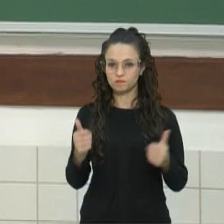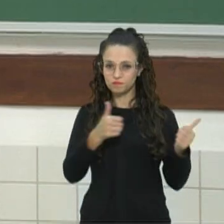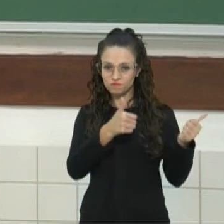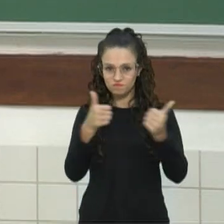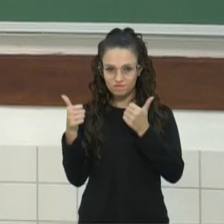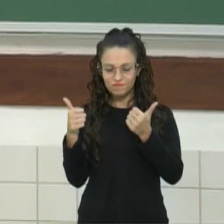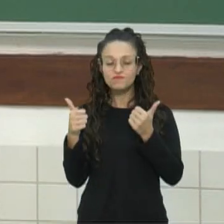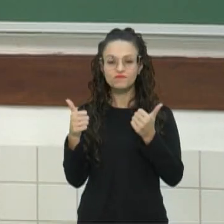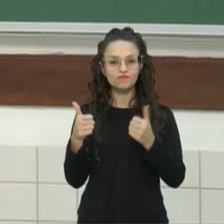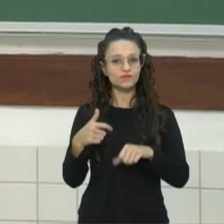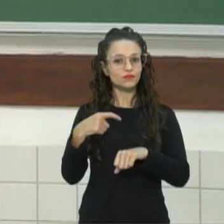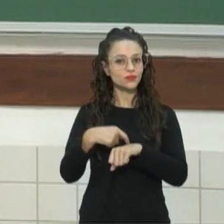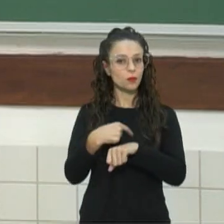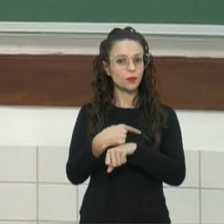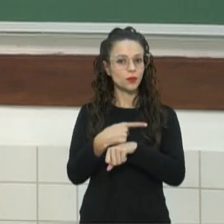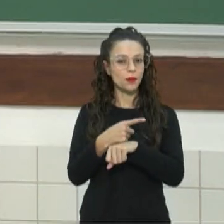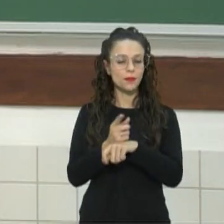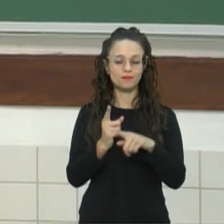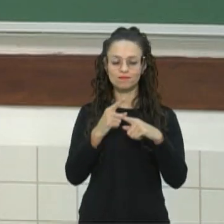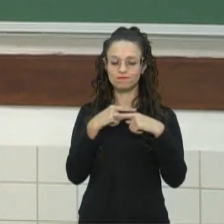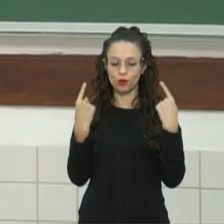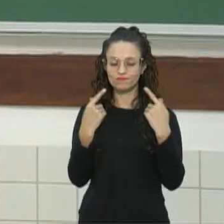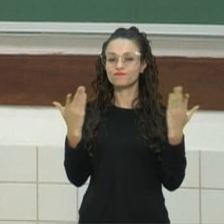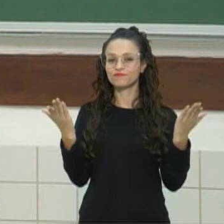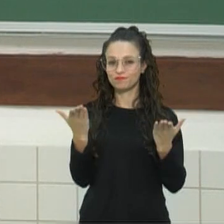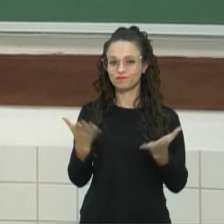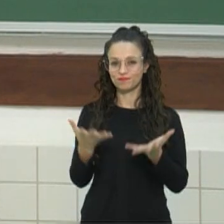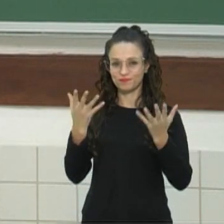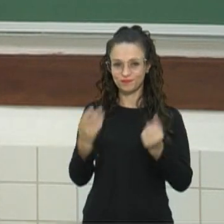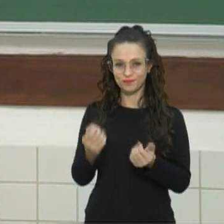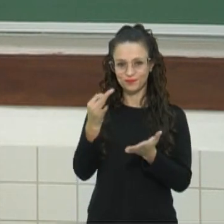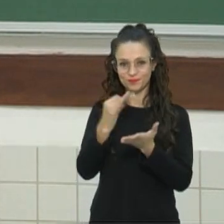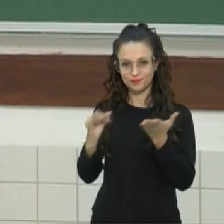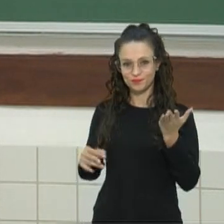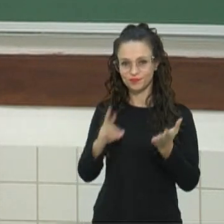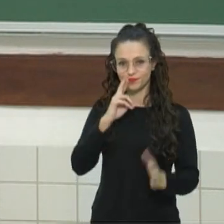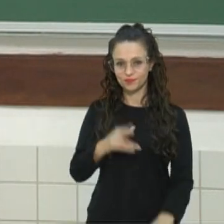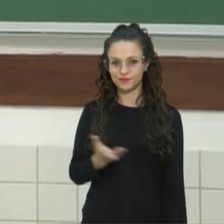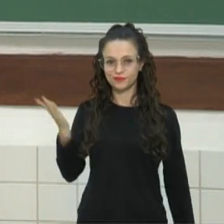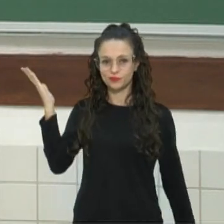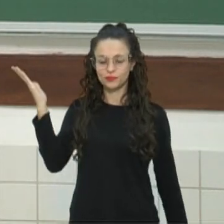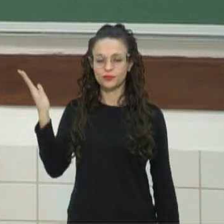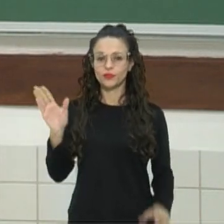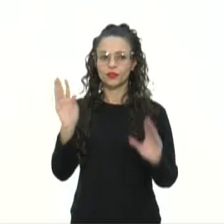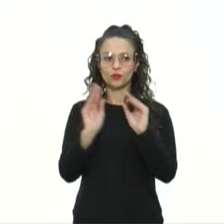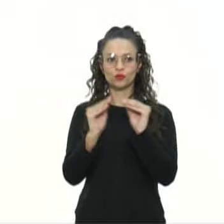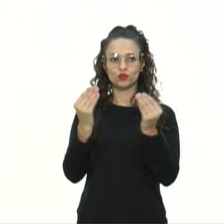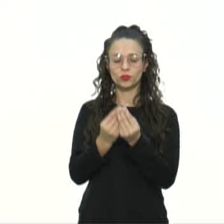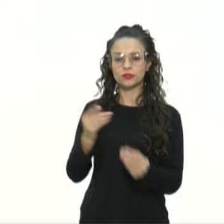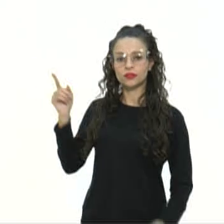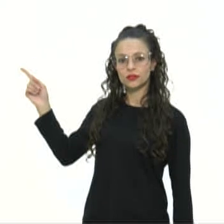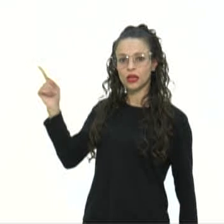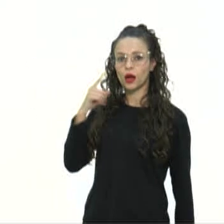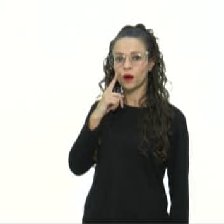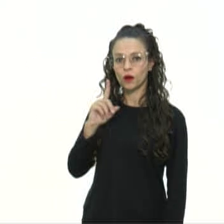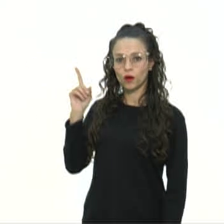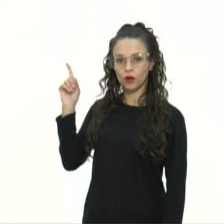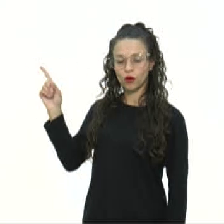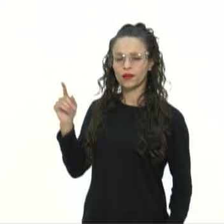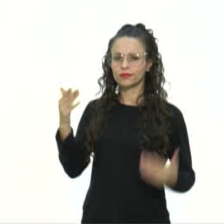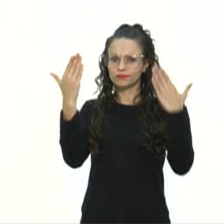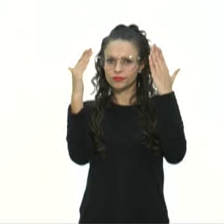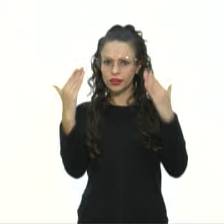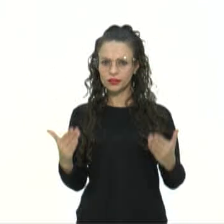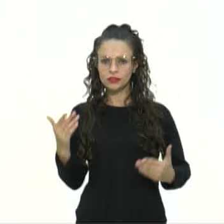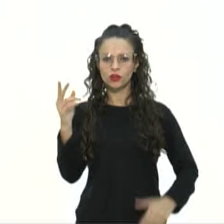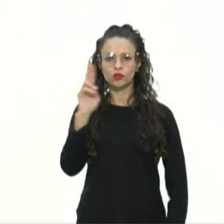Muito bem, galera, tempo esgotado aí para vocês, vamos para a resposta, né? Eu tenho um composto, ele está ali na direita, e aí, analisando a